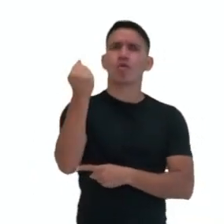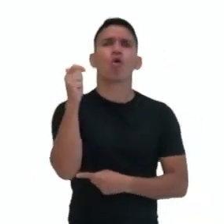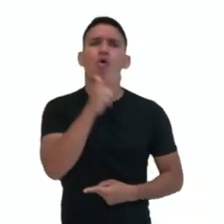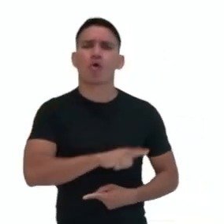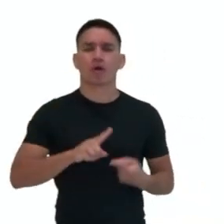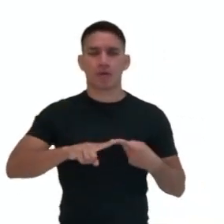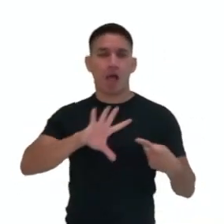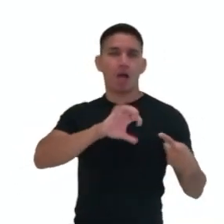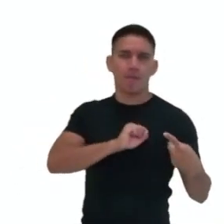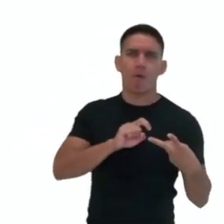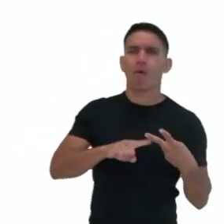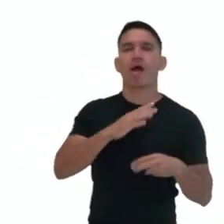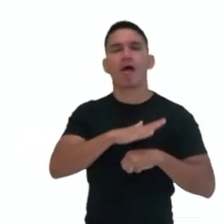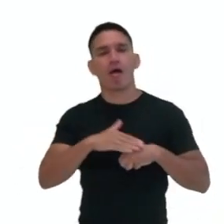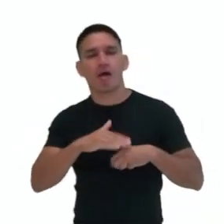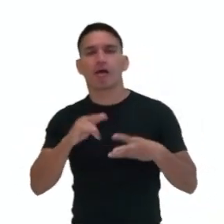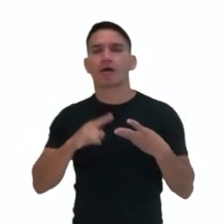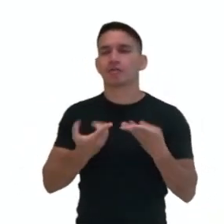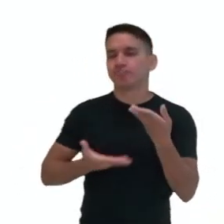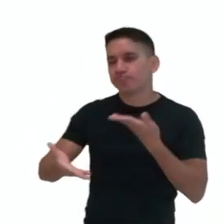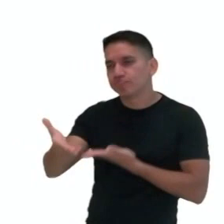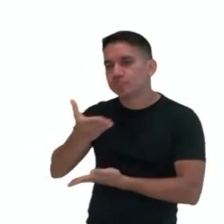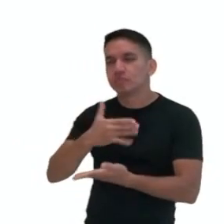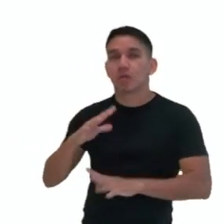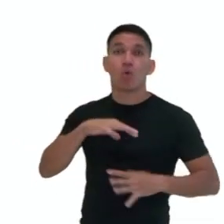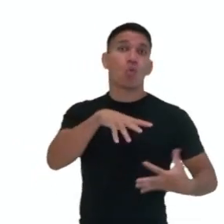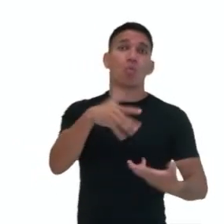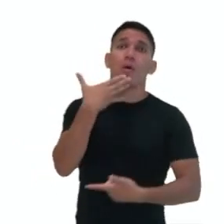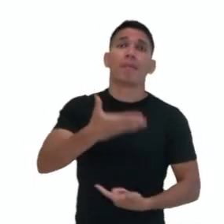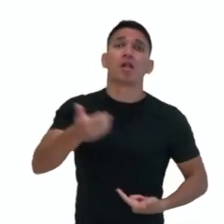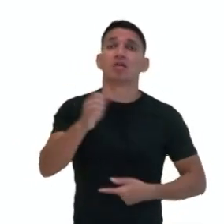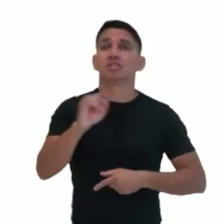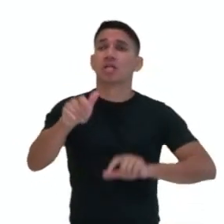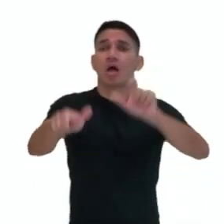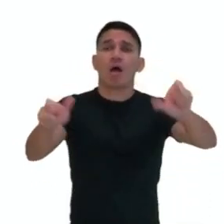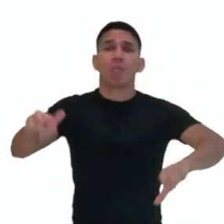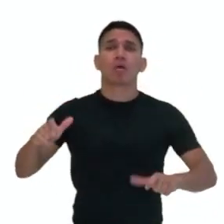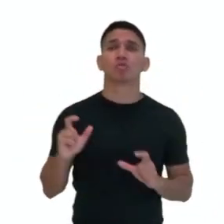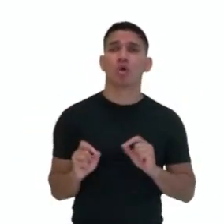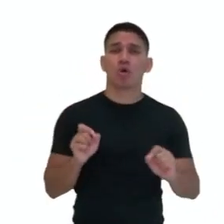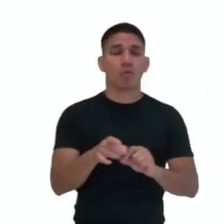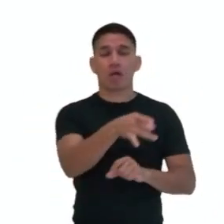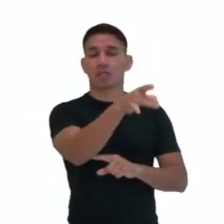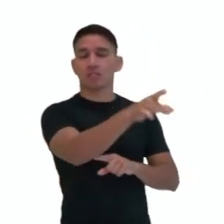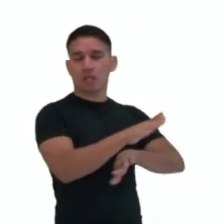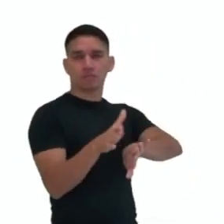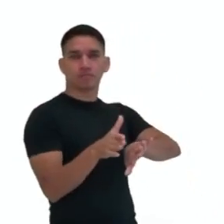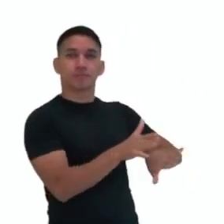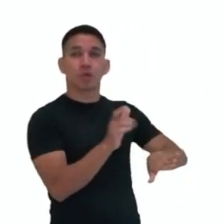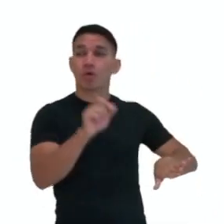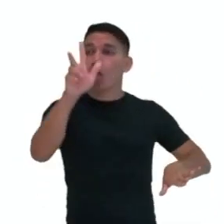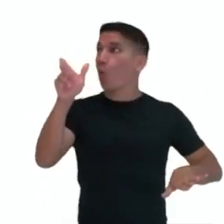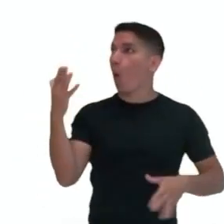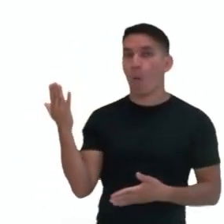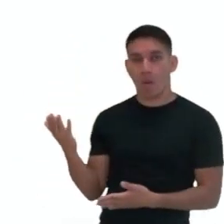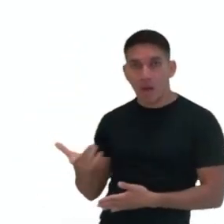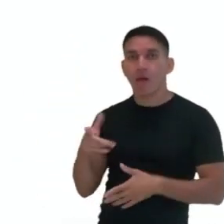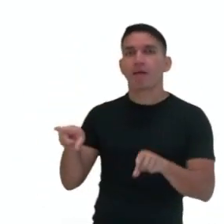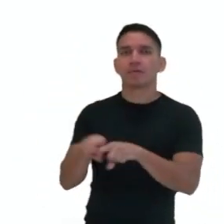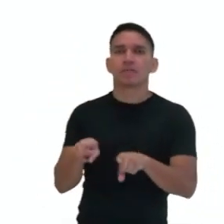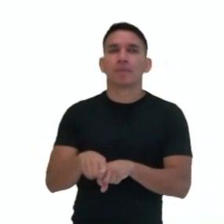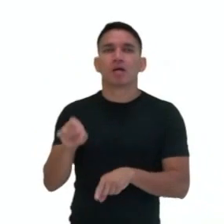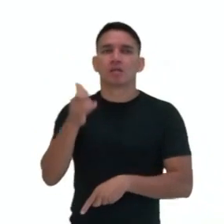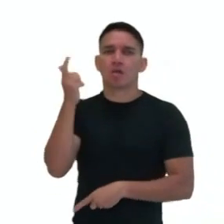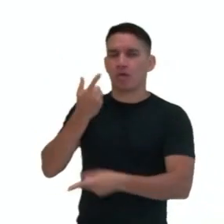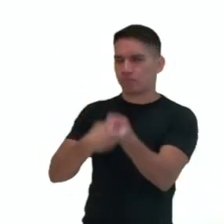Amor, carinho, afeto. O mundo seria melhor se os homens deixassem, assim como Geni, que essas poderosas armas